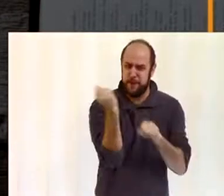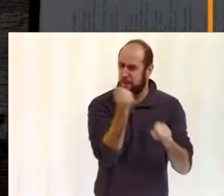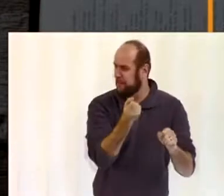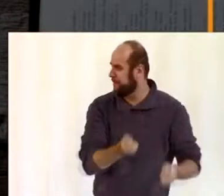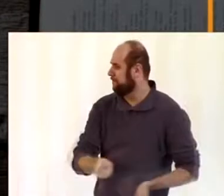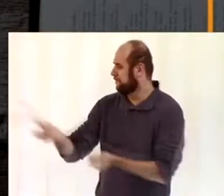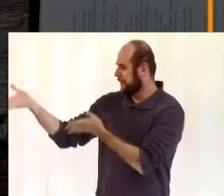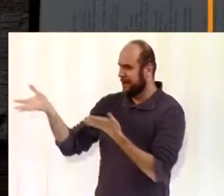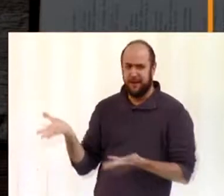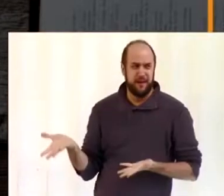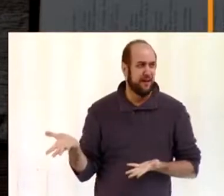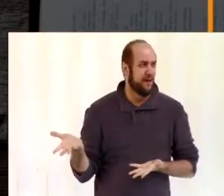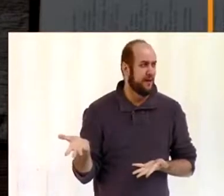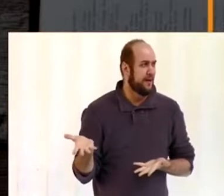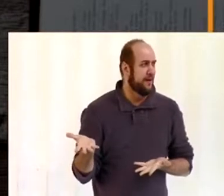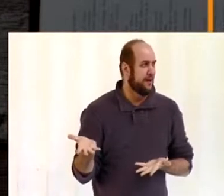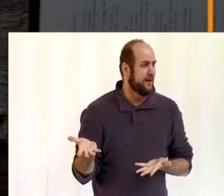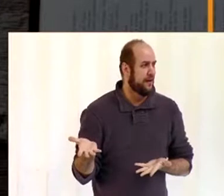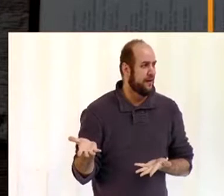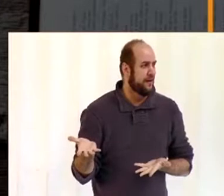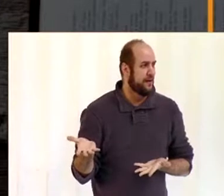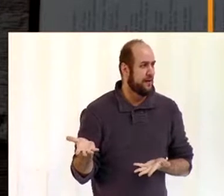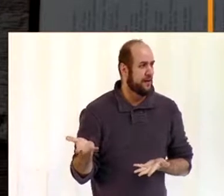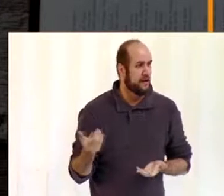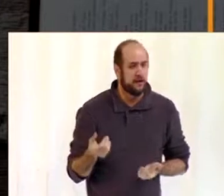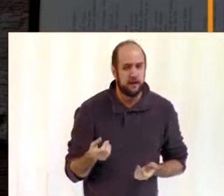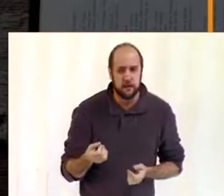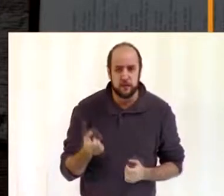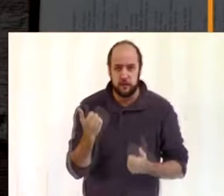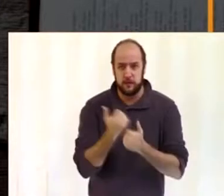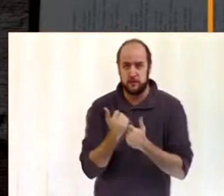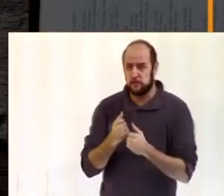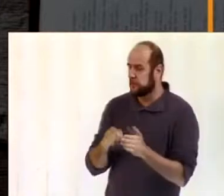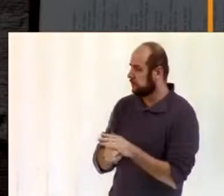emprestado. Perguntou o homem de Deus: onde caiu?